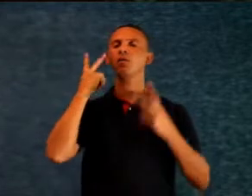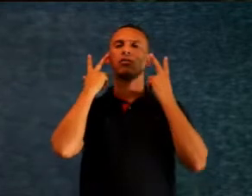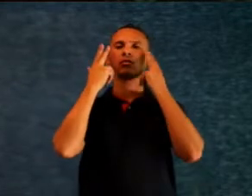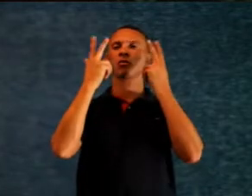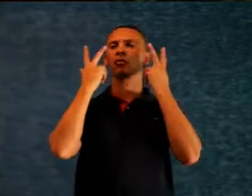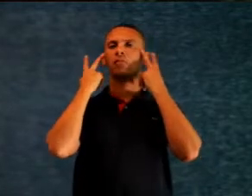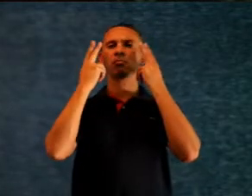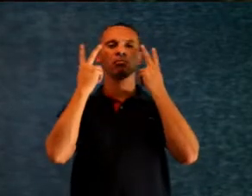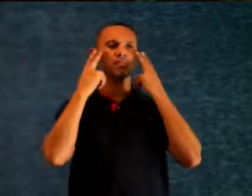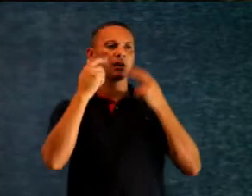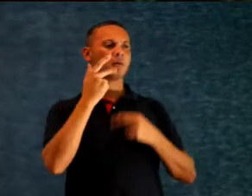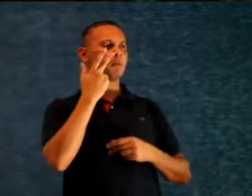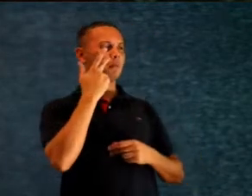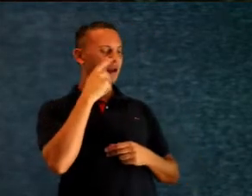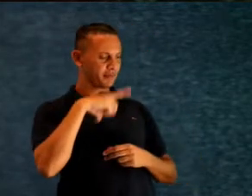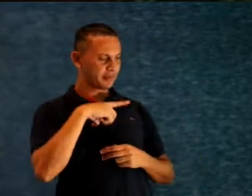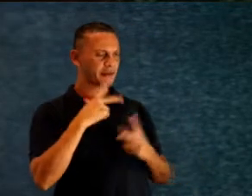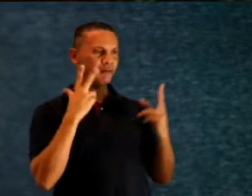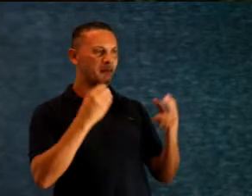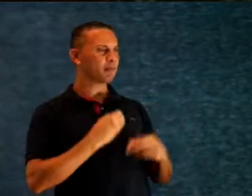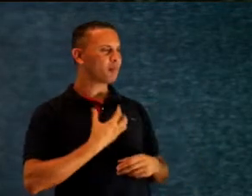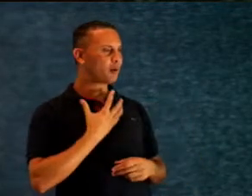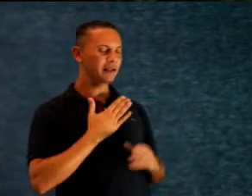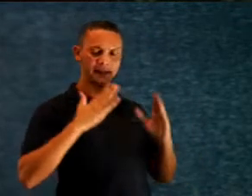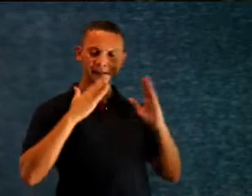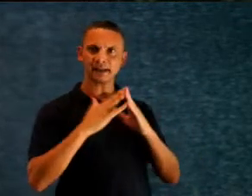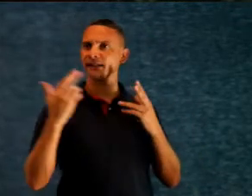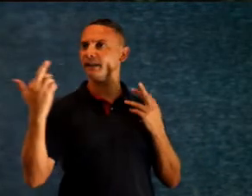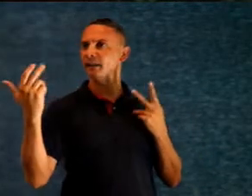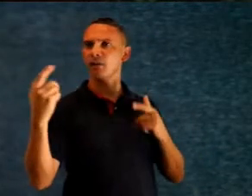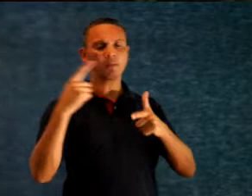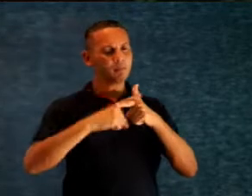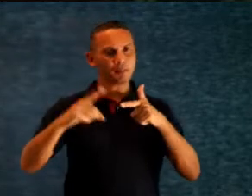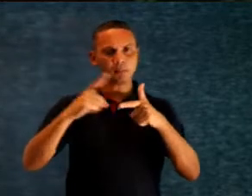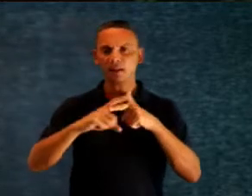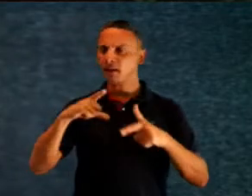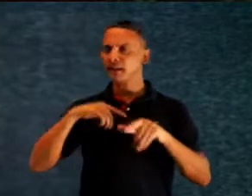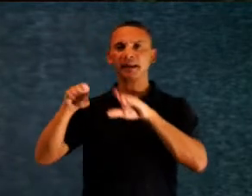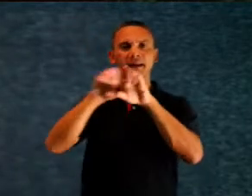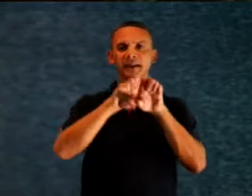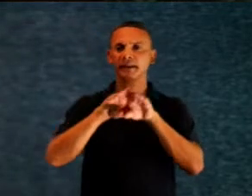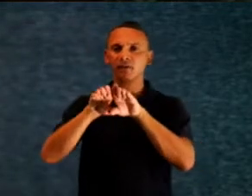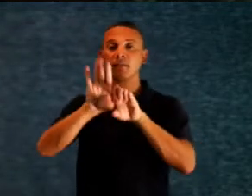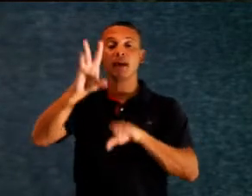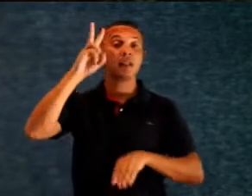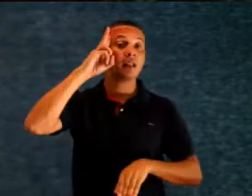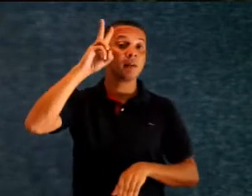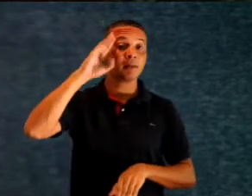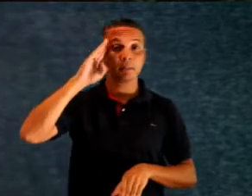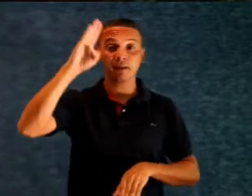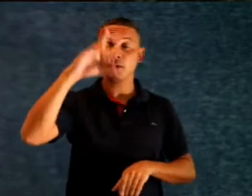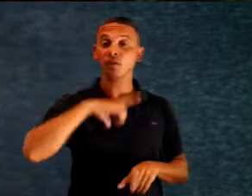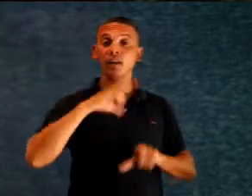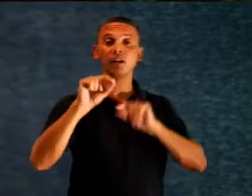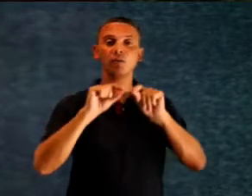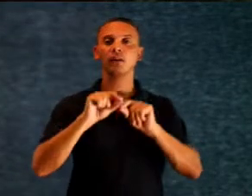pai que tenho. Lá em casa, como em qualquer outra, havia problemas, mas a lembrança fundamental que conservo